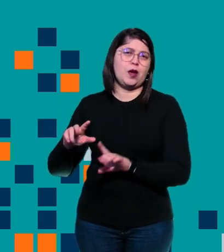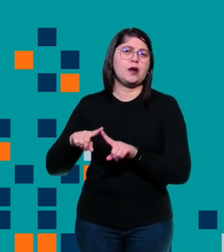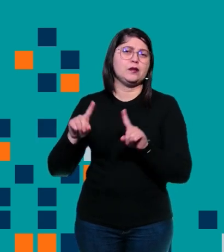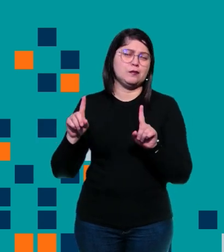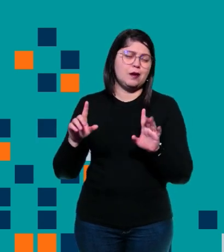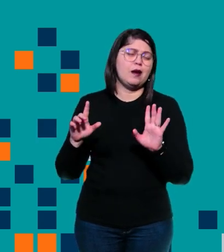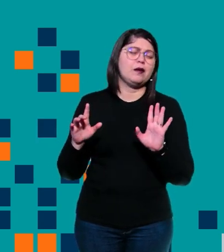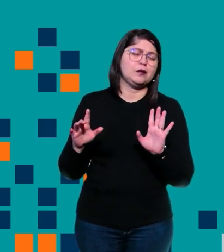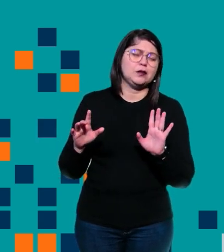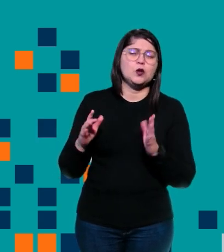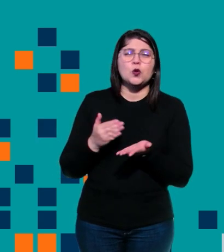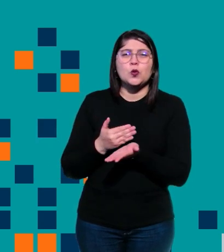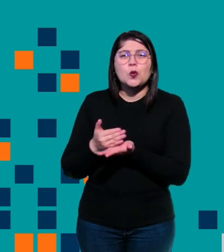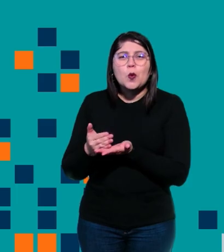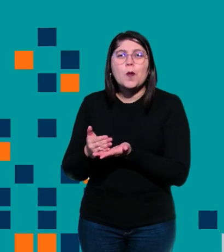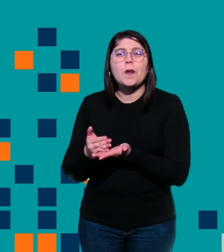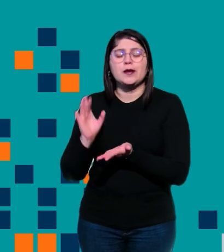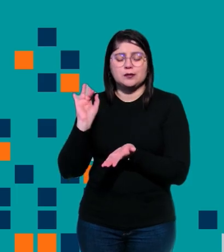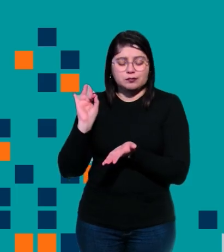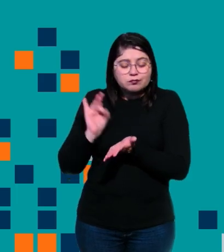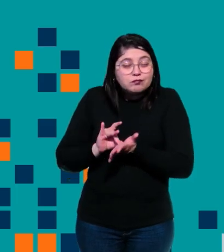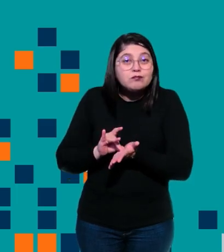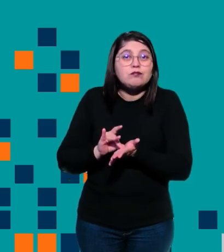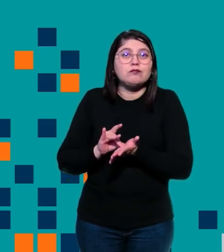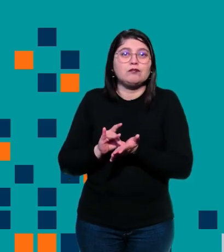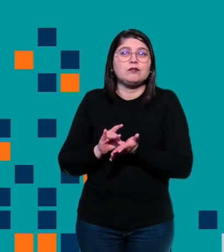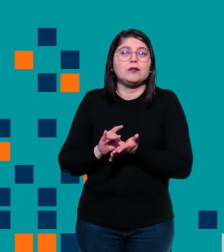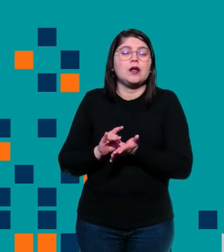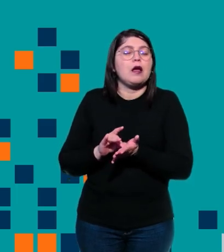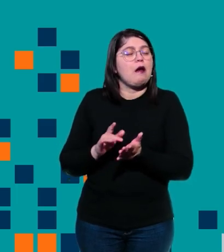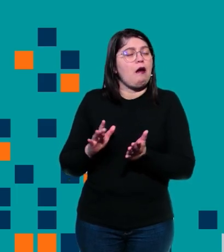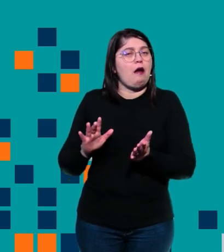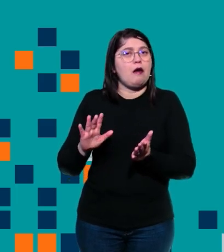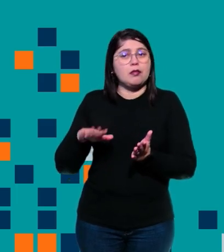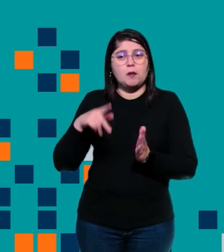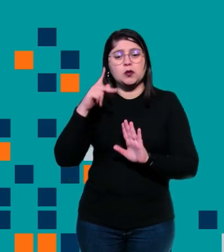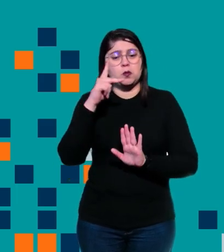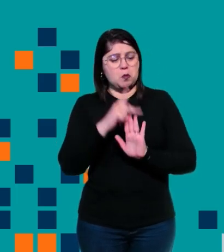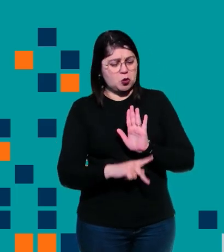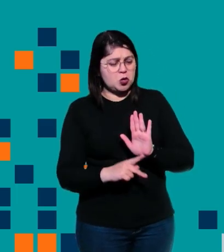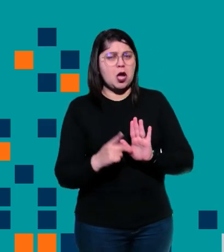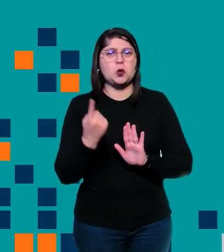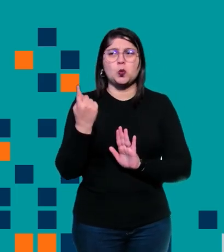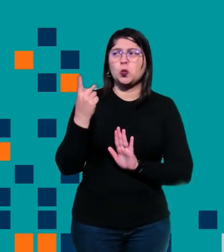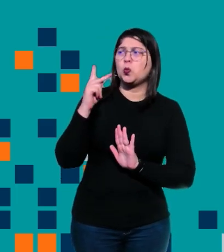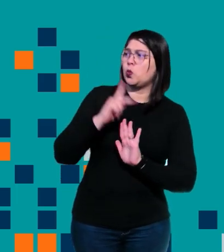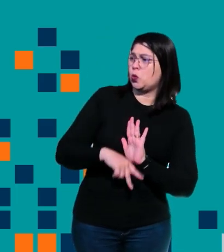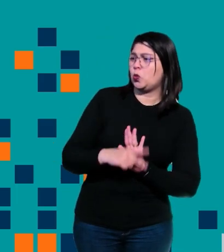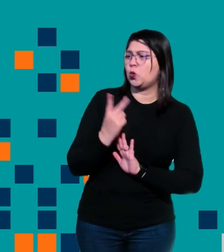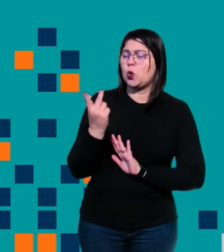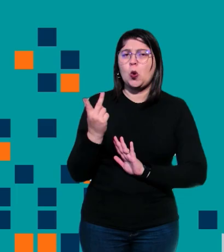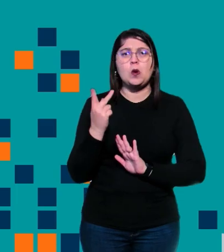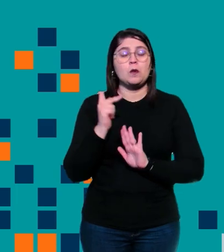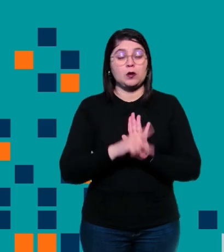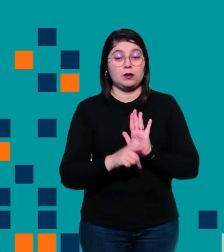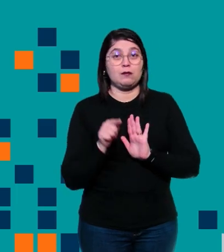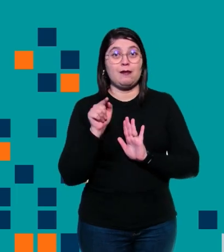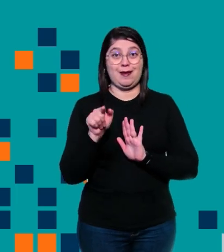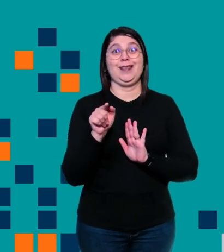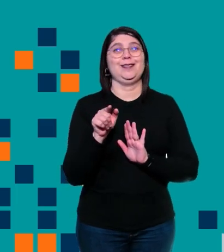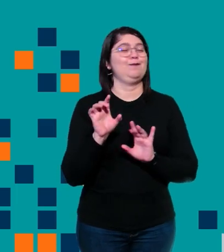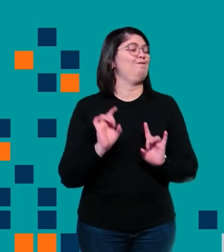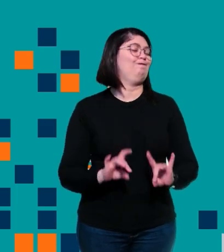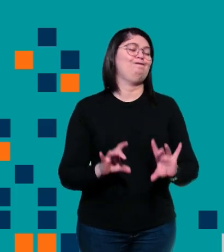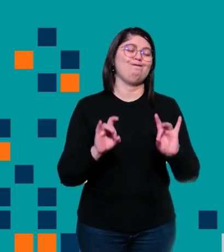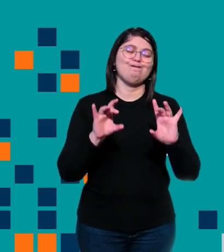ver, assim que começou mesmo, para ver se eu consigo. Aí pegamos um projeto, 2, e apareceu esse, muito especial,